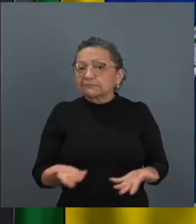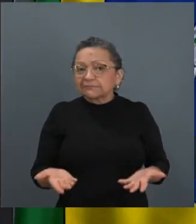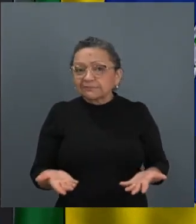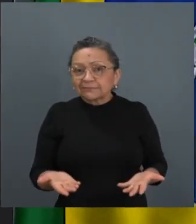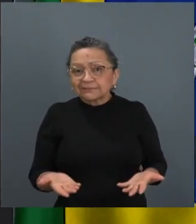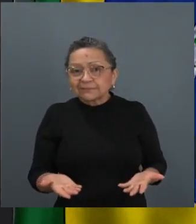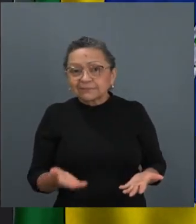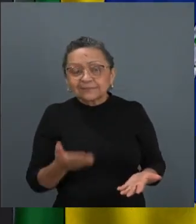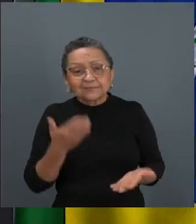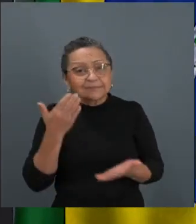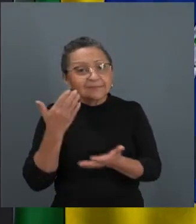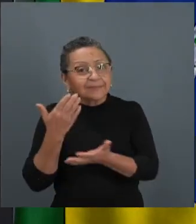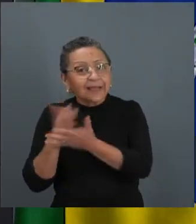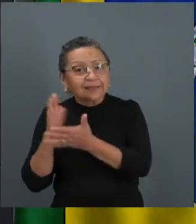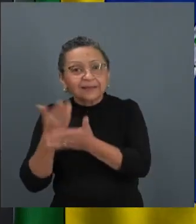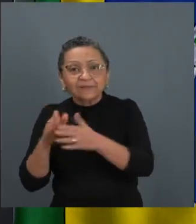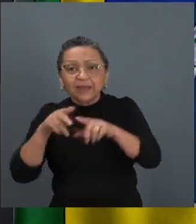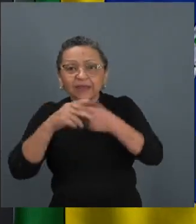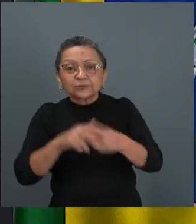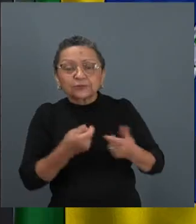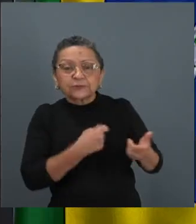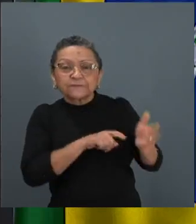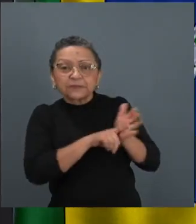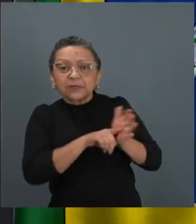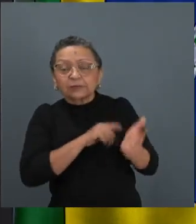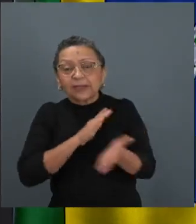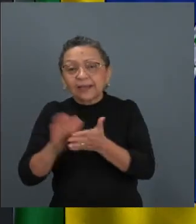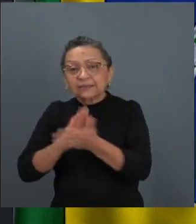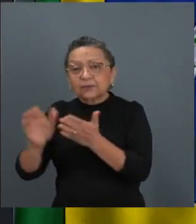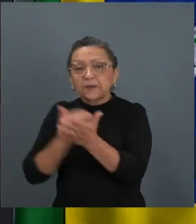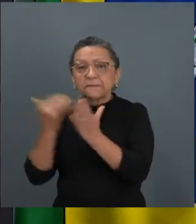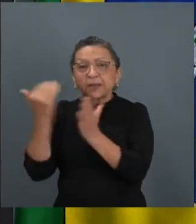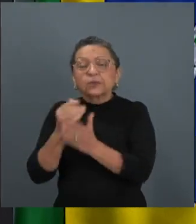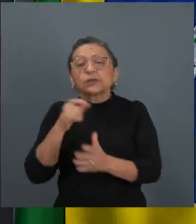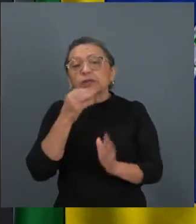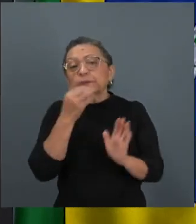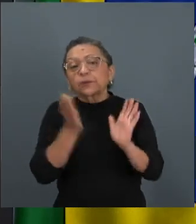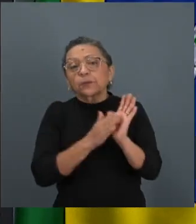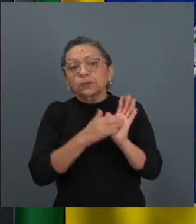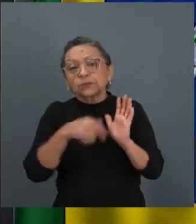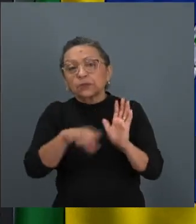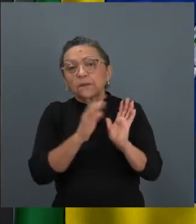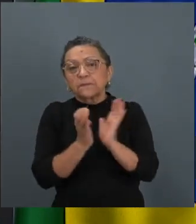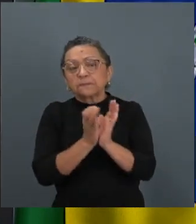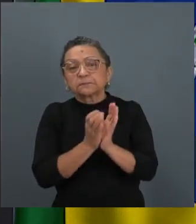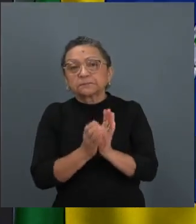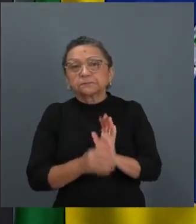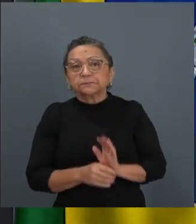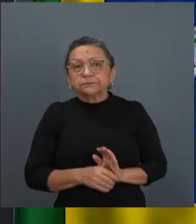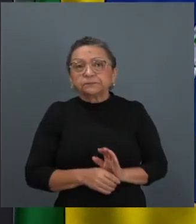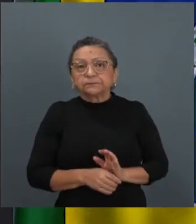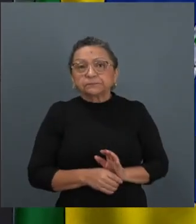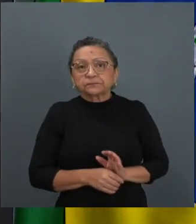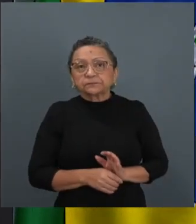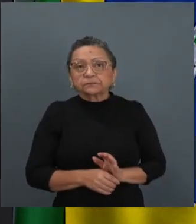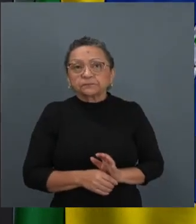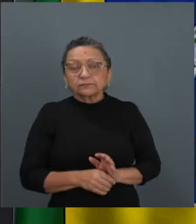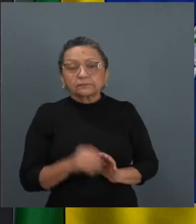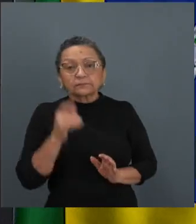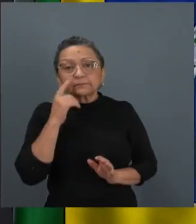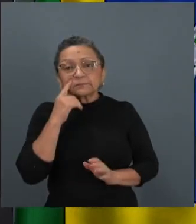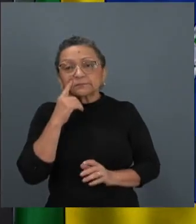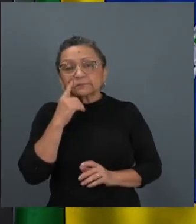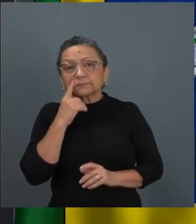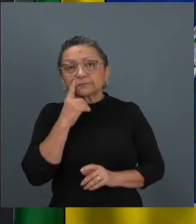mais. E o que ele propôs para a gente, nesse pacote, ele cria com a